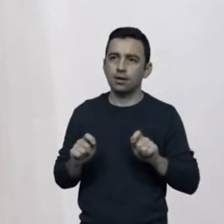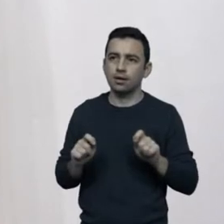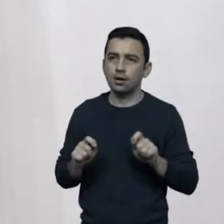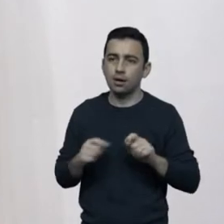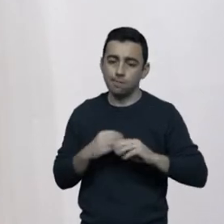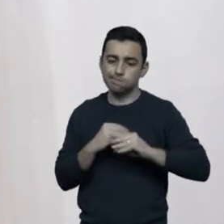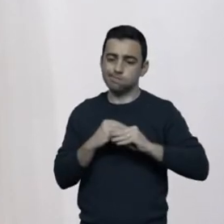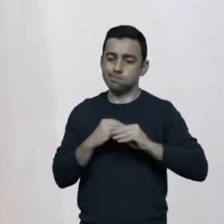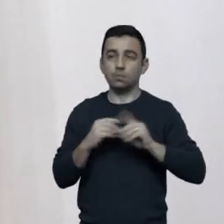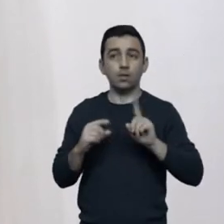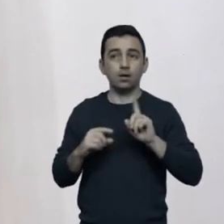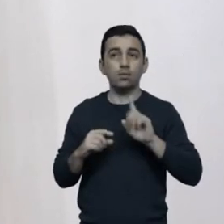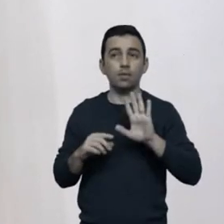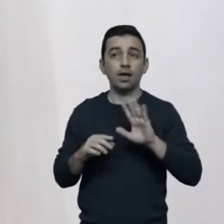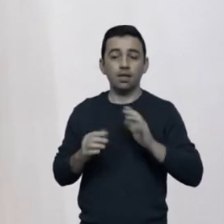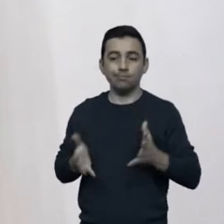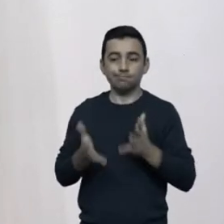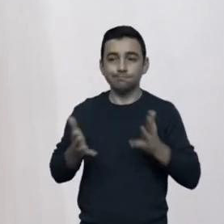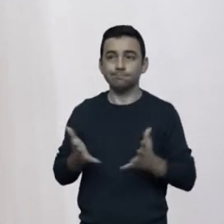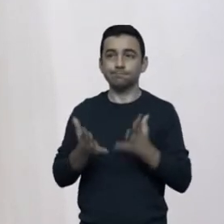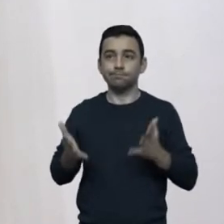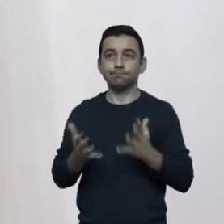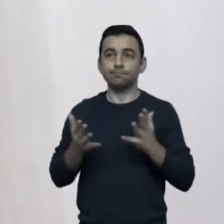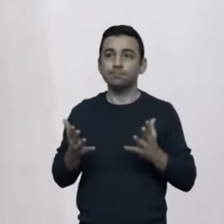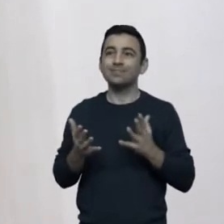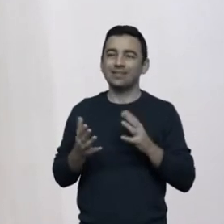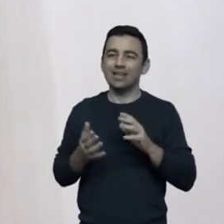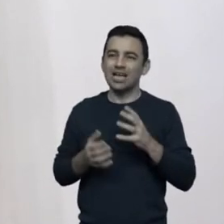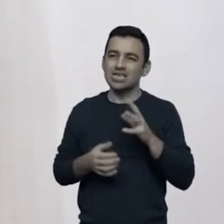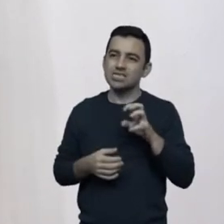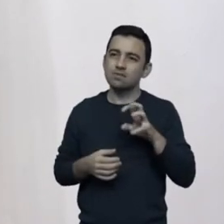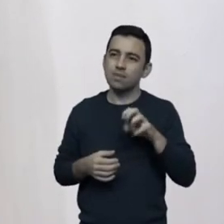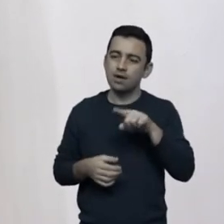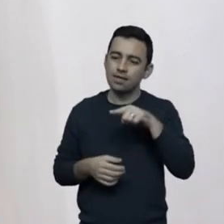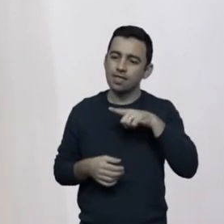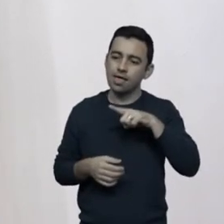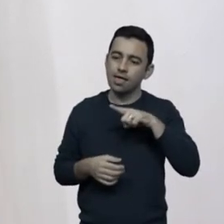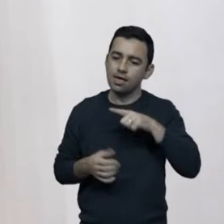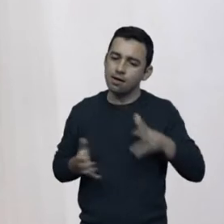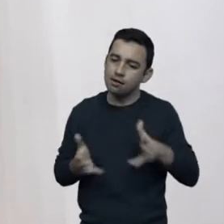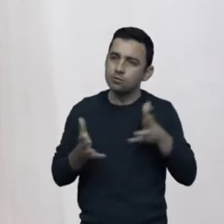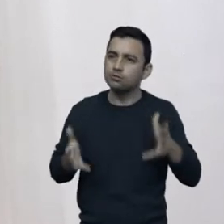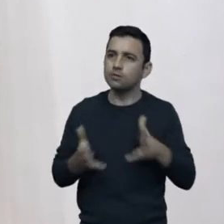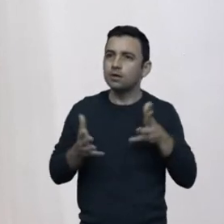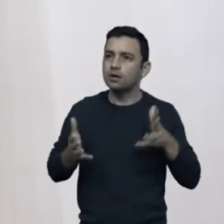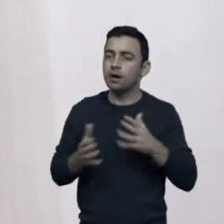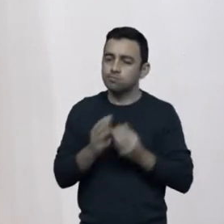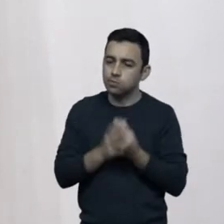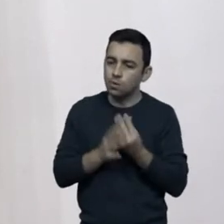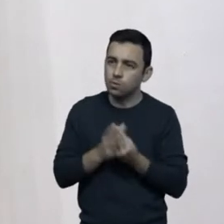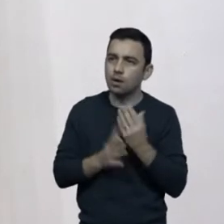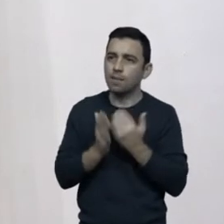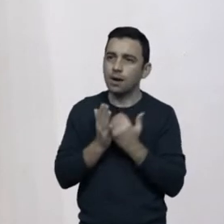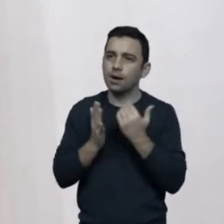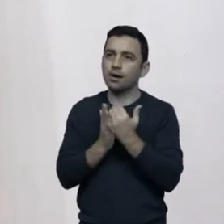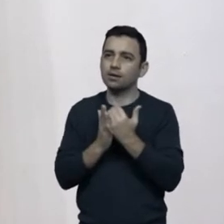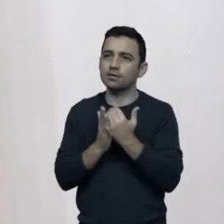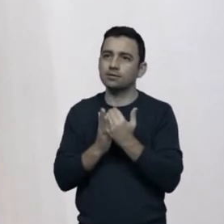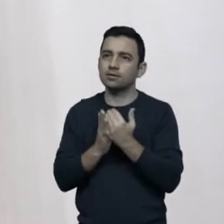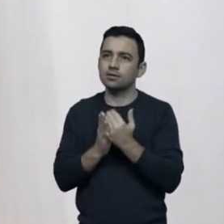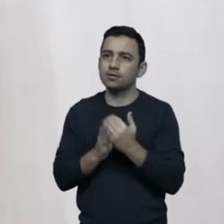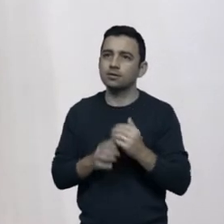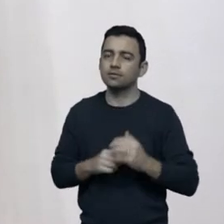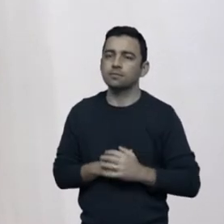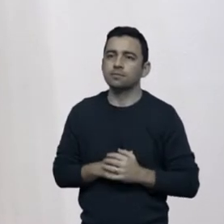reposição, mas ele vai estimular aquele pouco de produção que ele tem, ele vai estimular essa produção, o que a gente chama de chaperona,